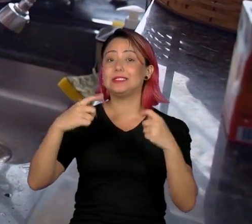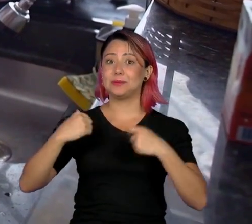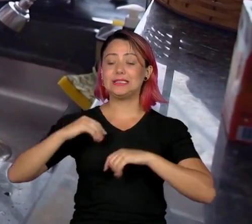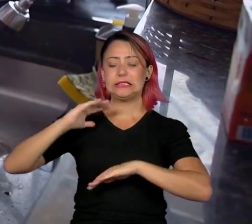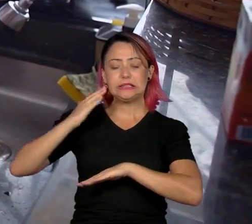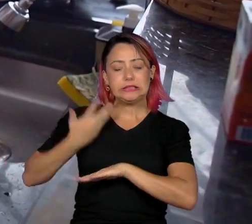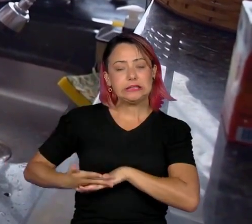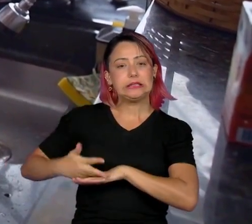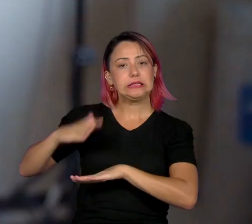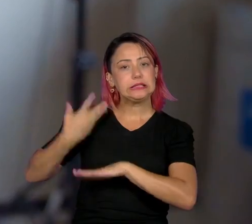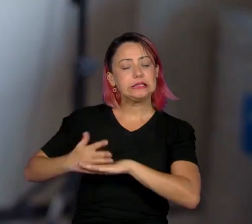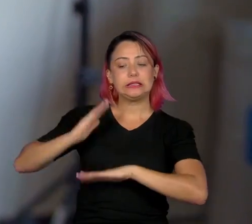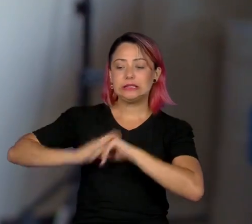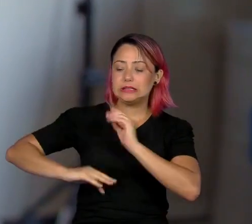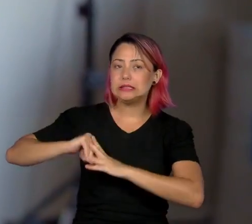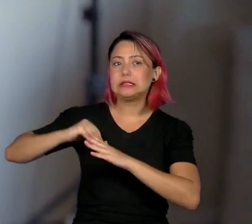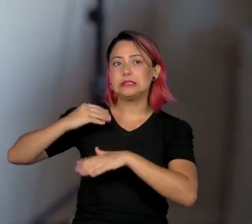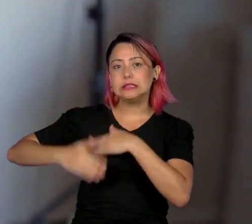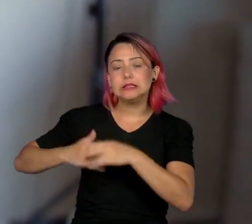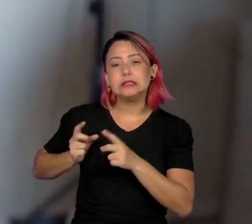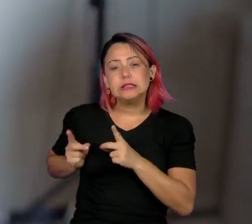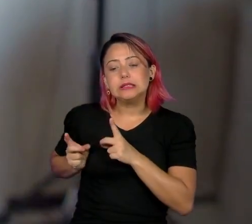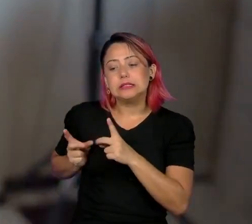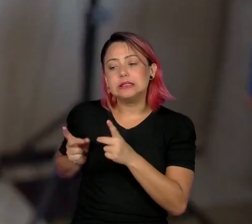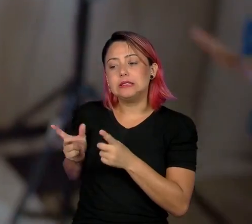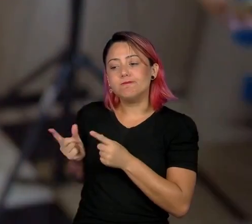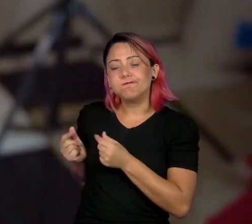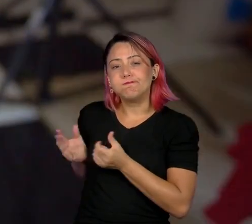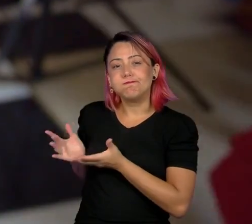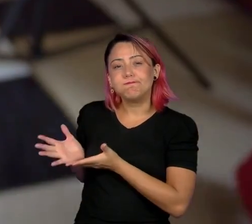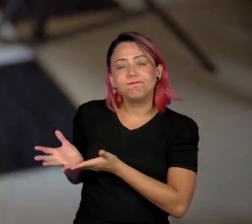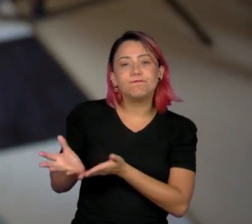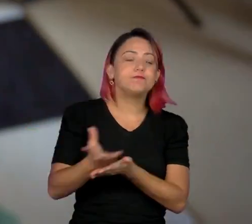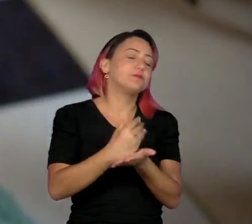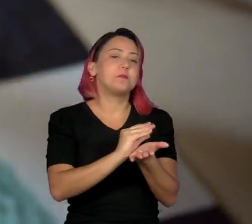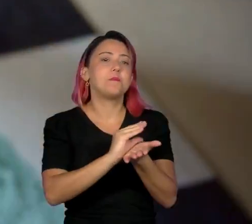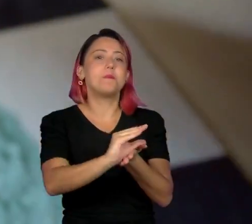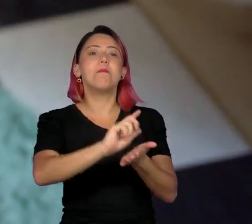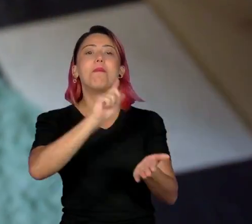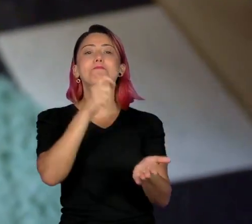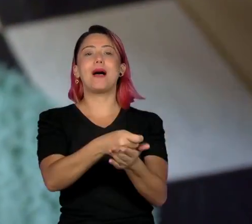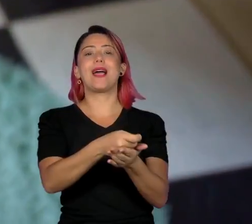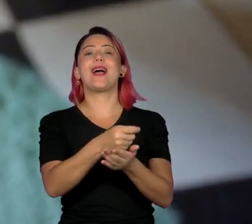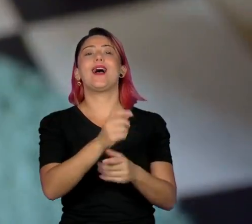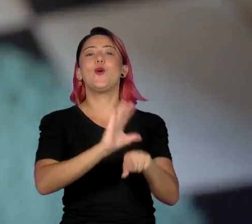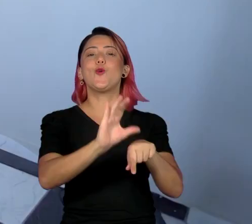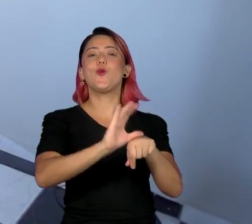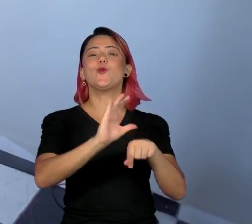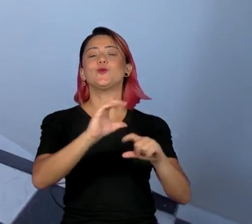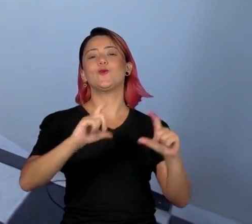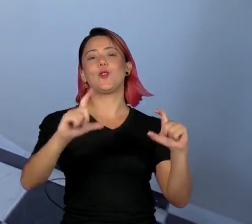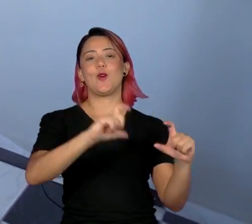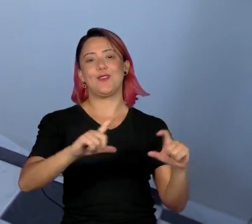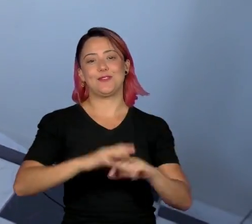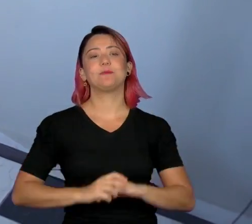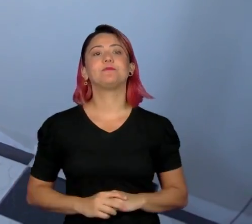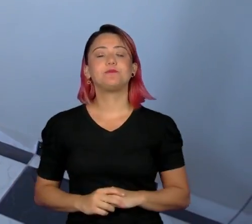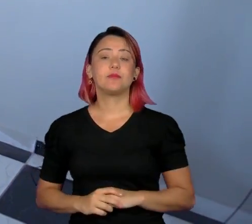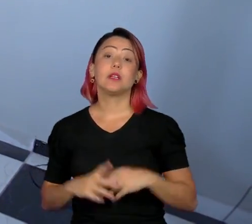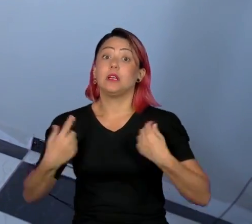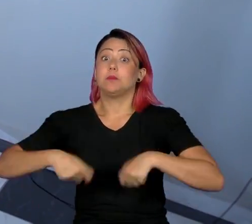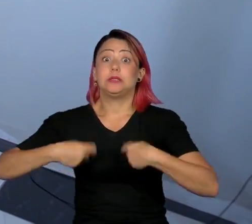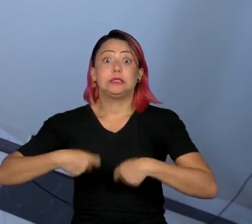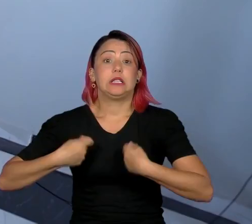para fazer alguma coisa, né? Era só para alimentar, sustentar aqui em casa o dinheiro, né, que a gente tinha. E eu precisava comprar